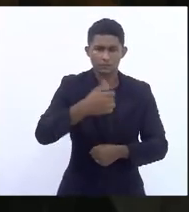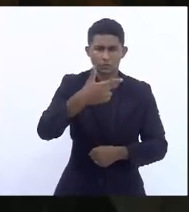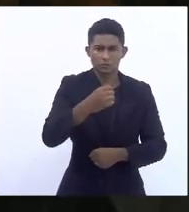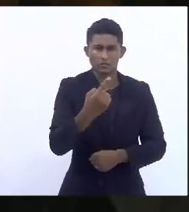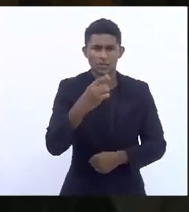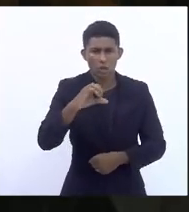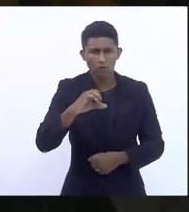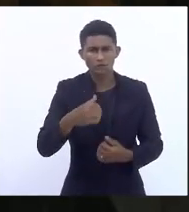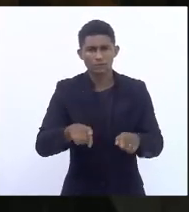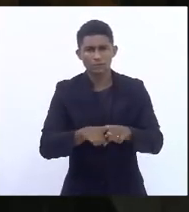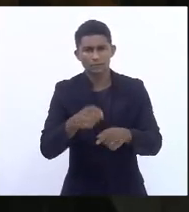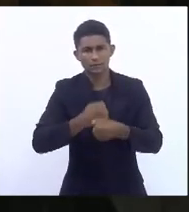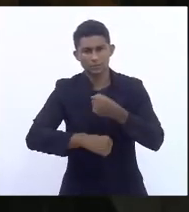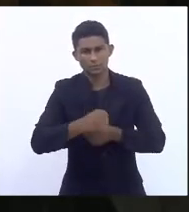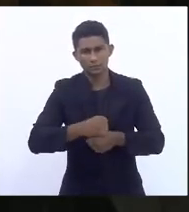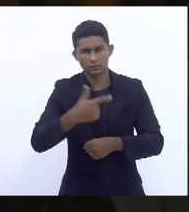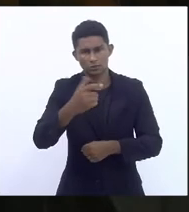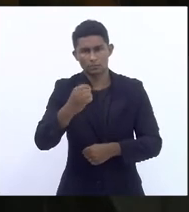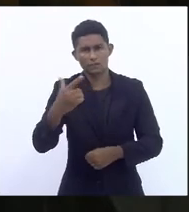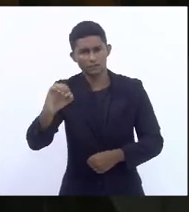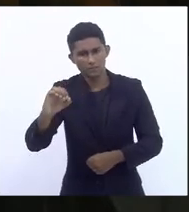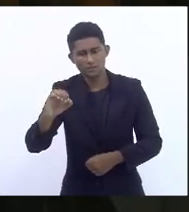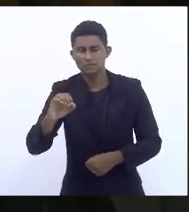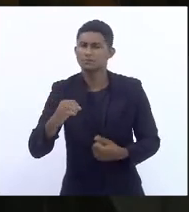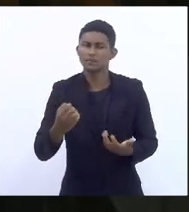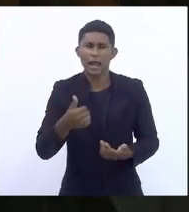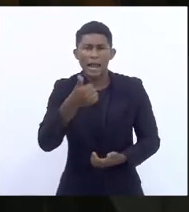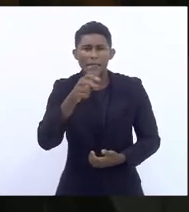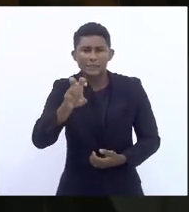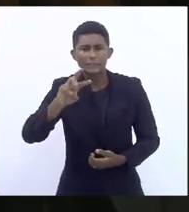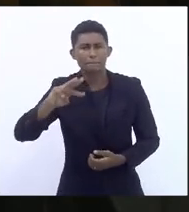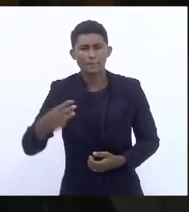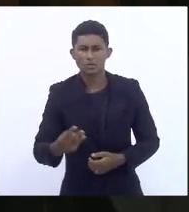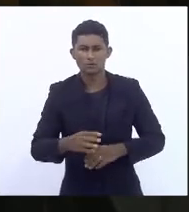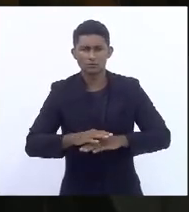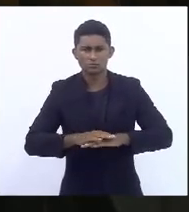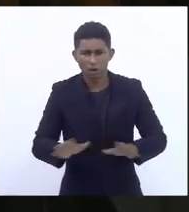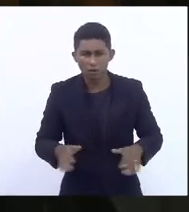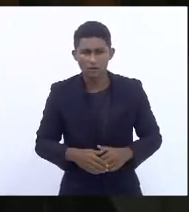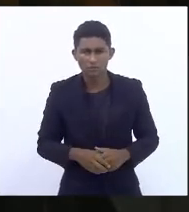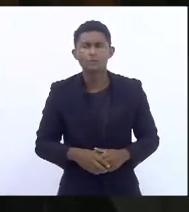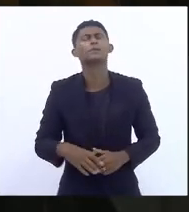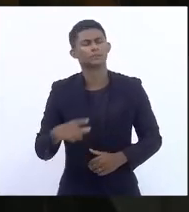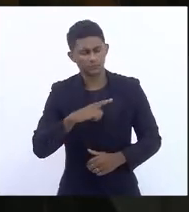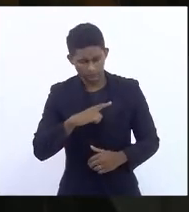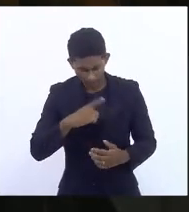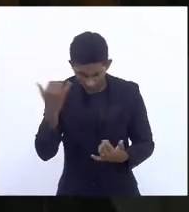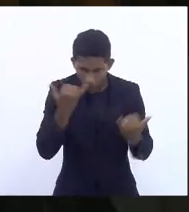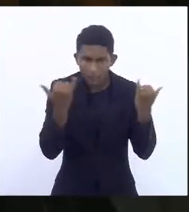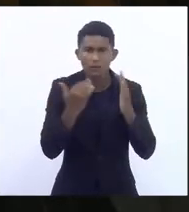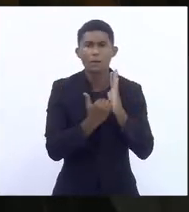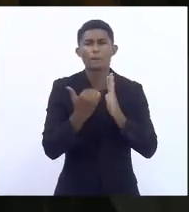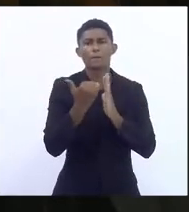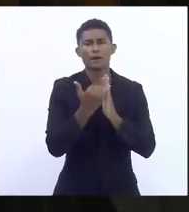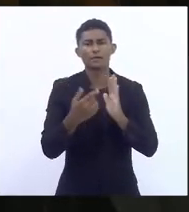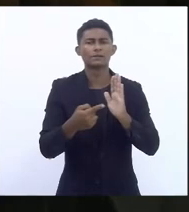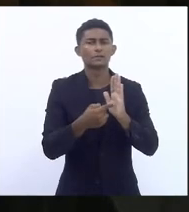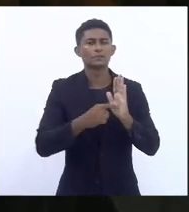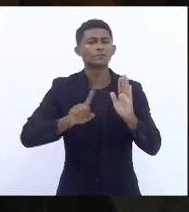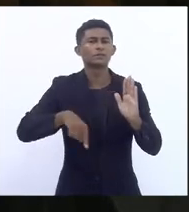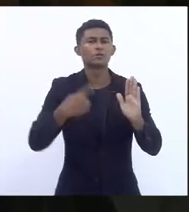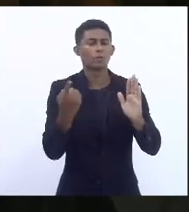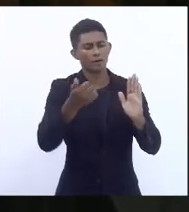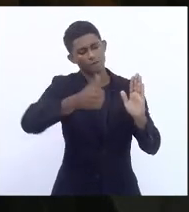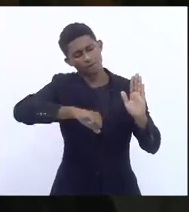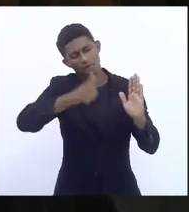2020, cerca de 15 milhões em cada um desses anos. Tem mais dados importantes para a gente avaliar.